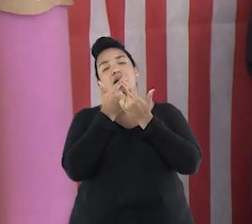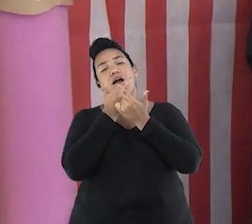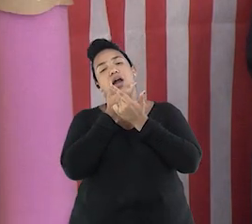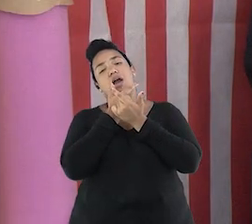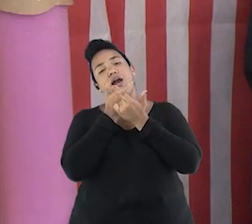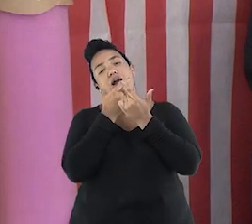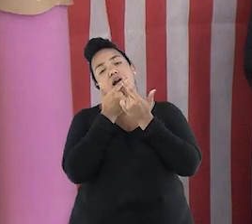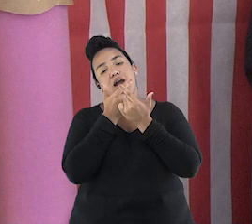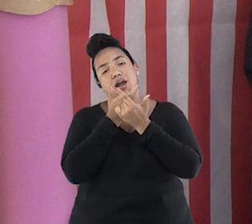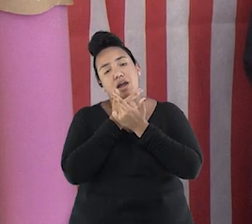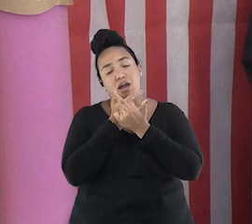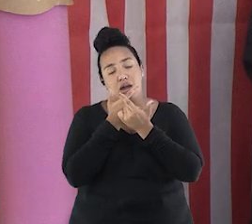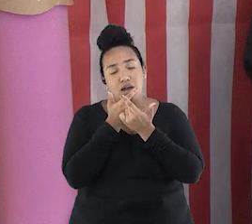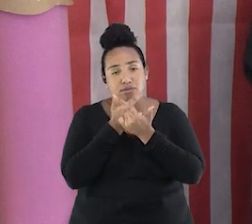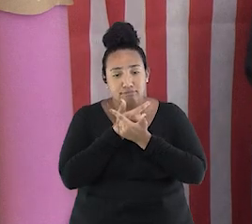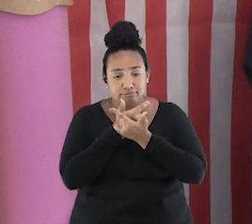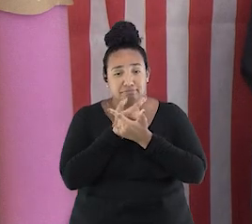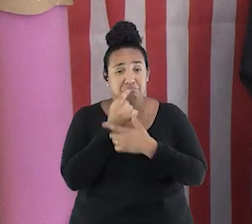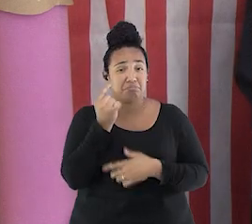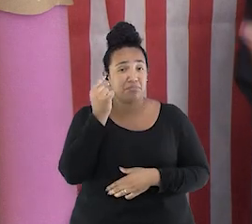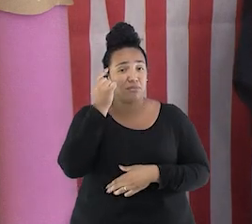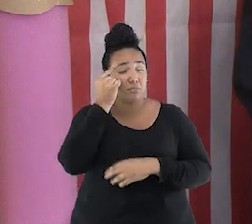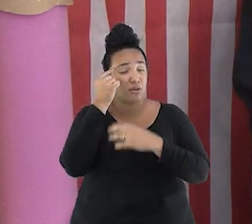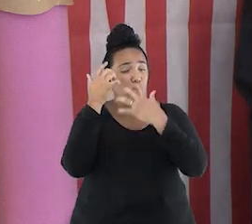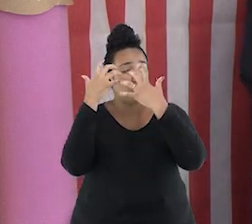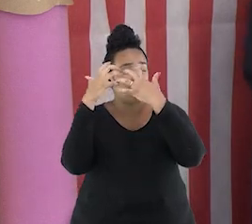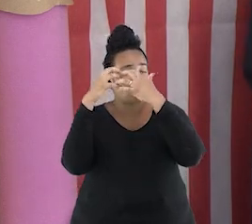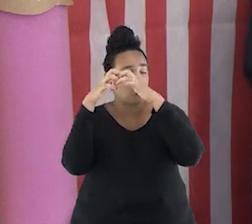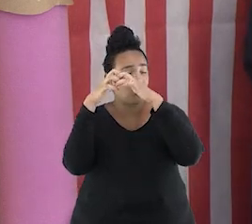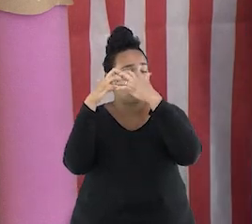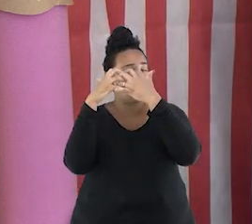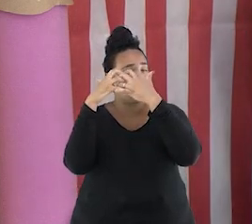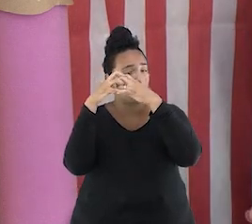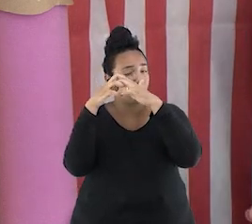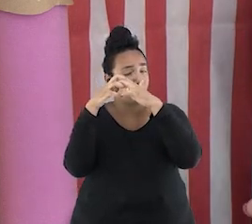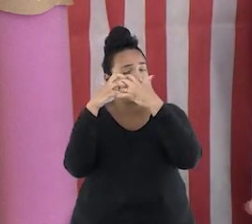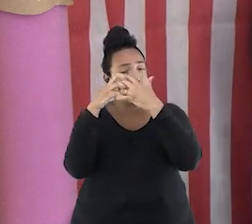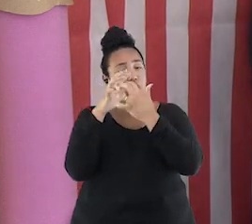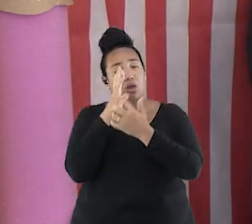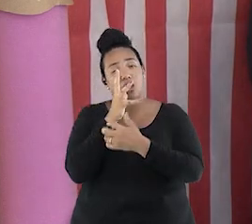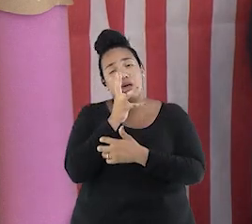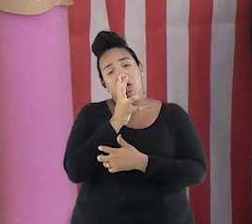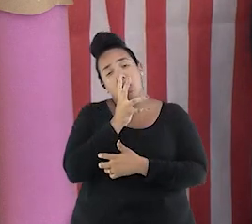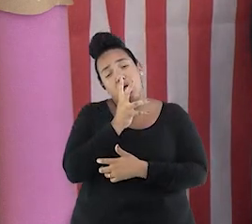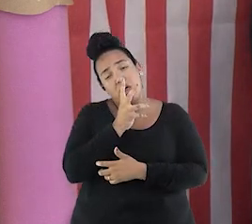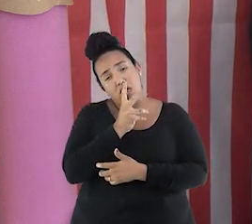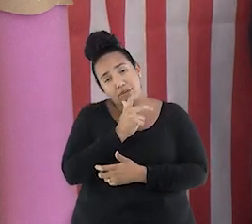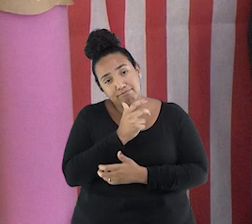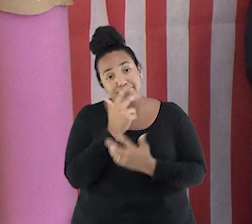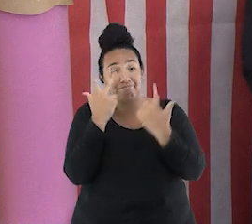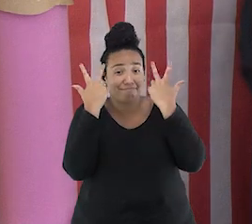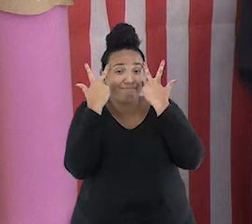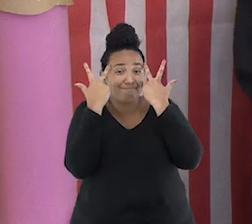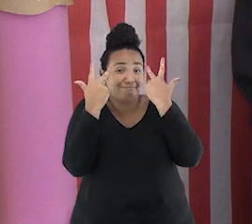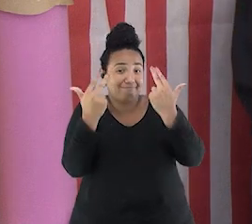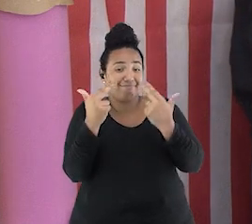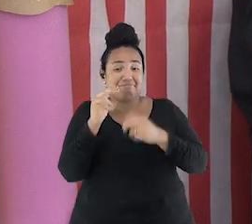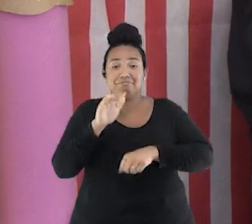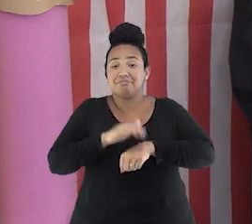Devagarinho. E pensava mais devagar ainda. Muito natural, pois ela era